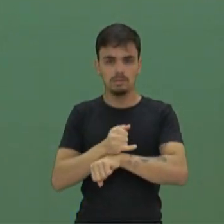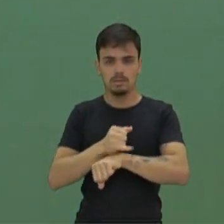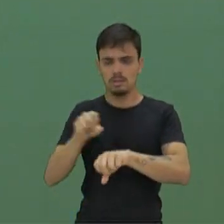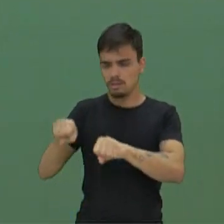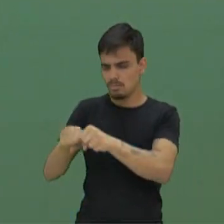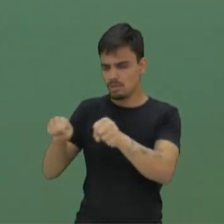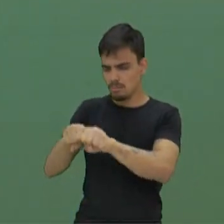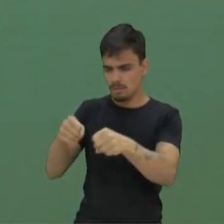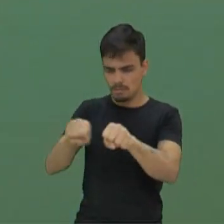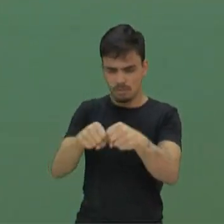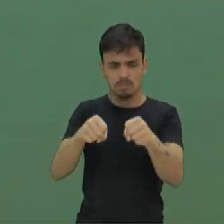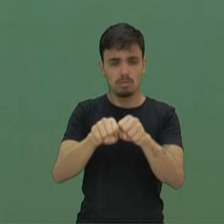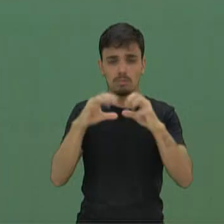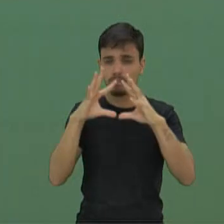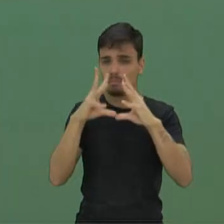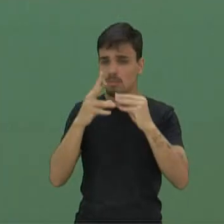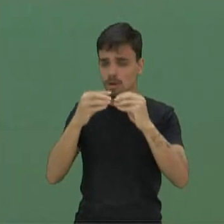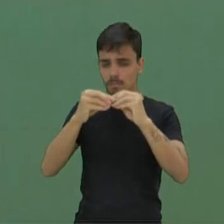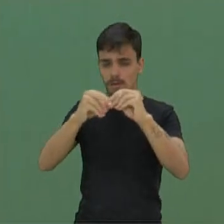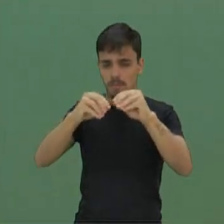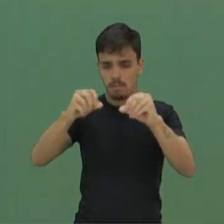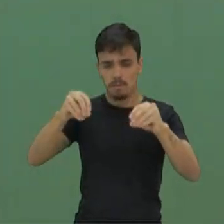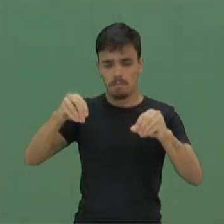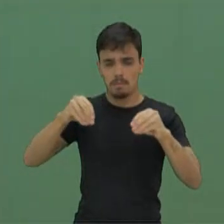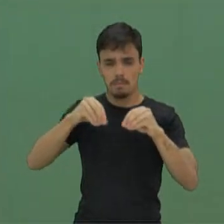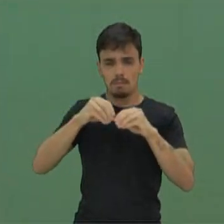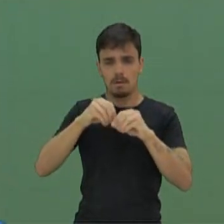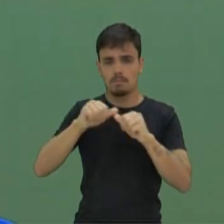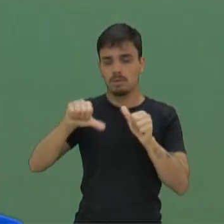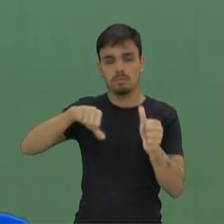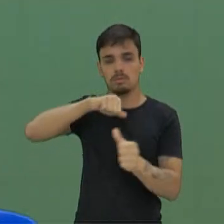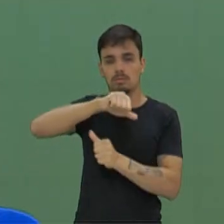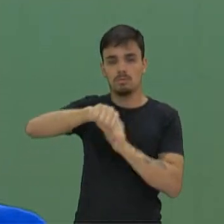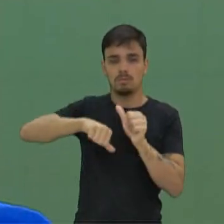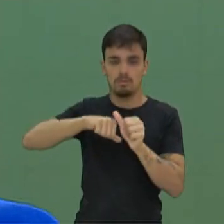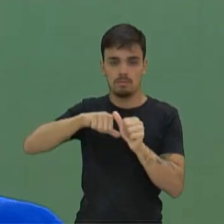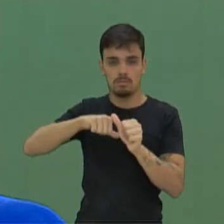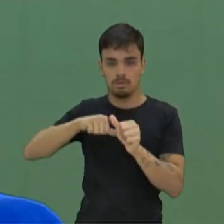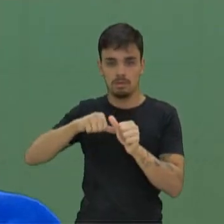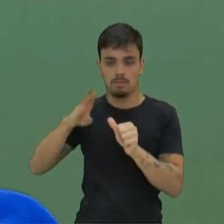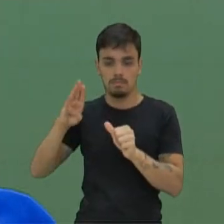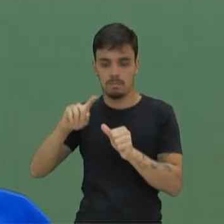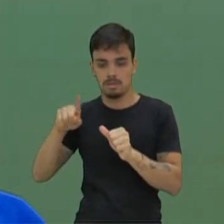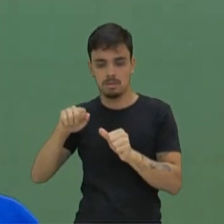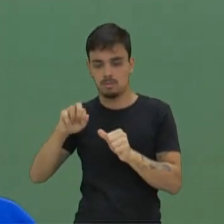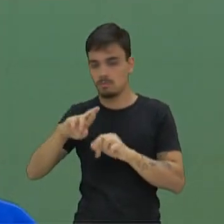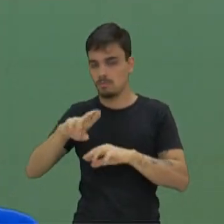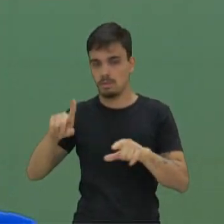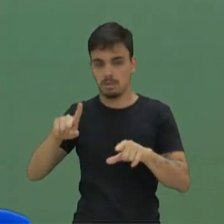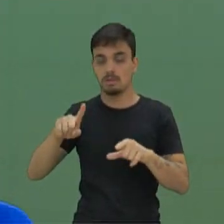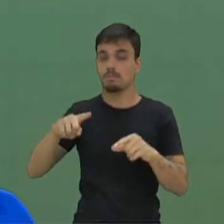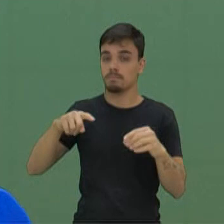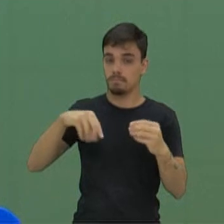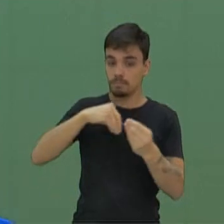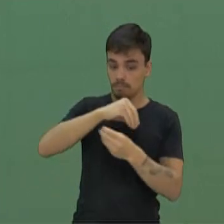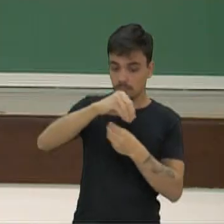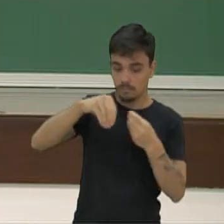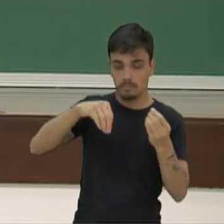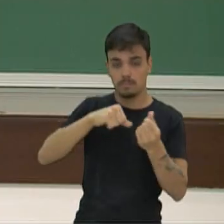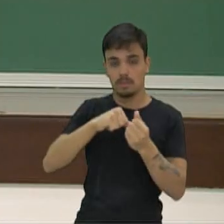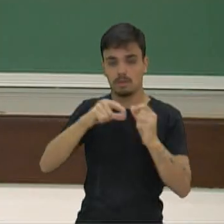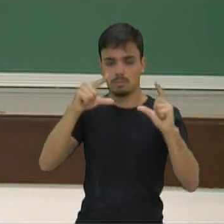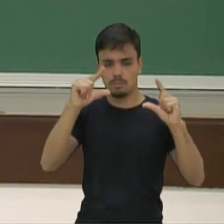quebrou, ele não se transforma em outra coisa como o basalto, ele vai só diminuindo de tamanho e com